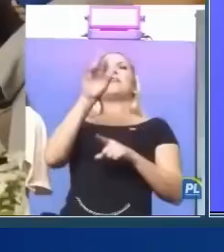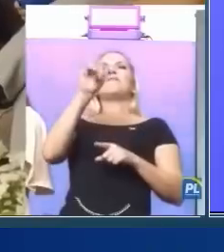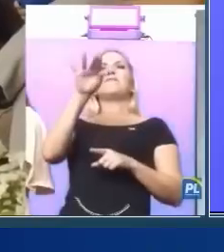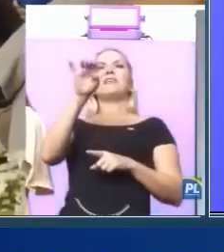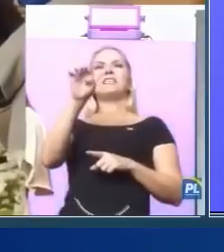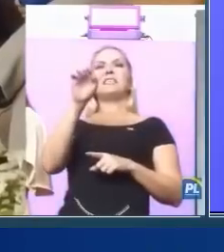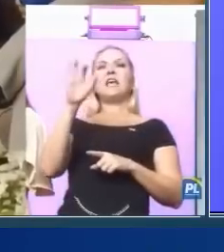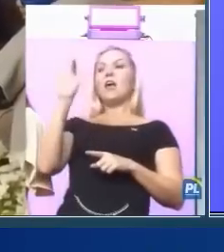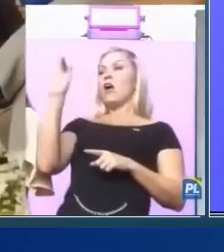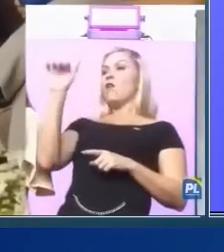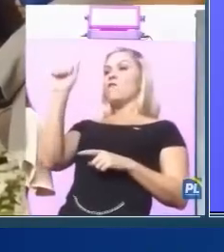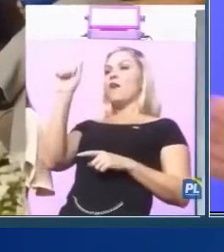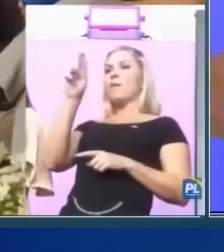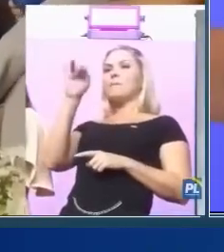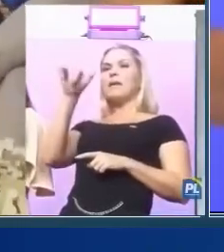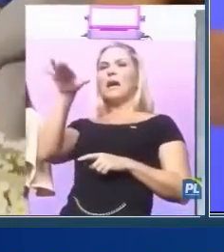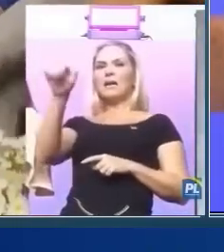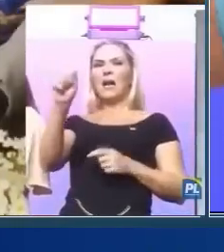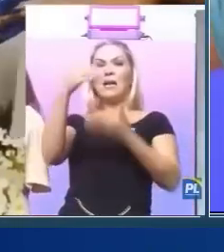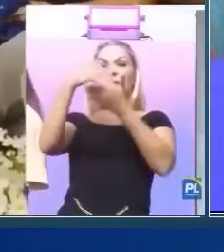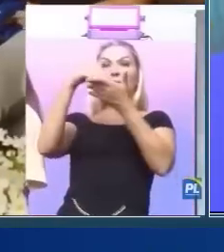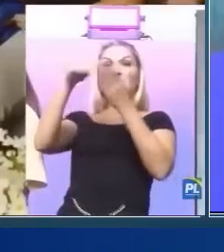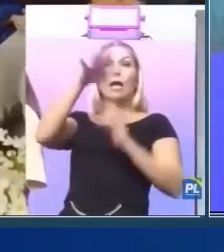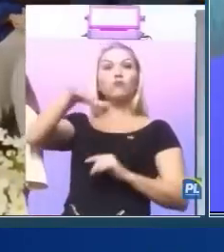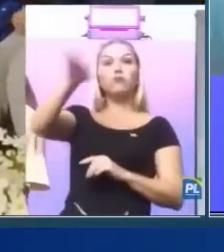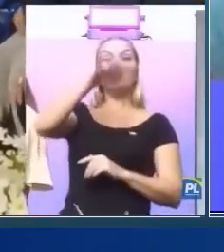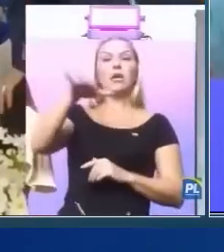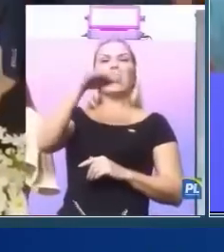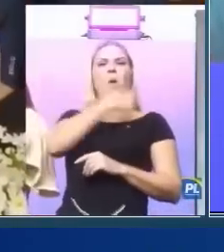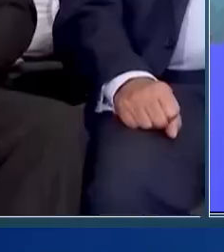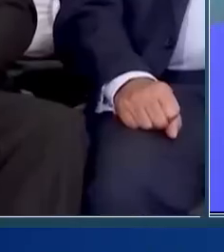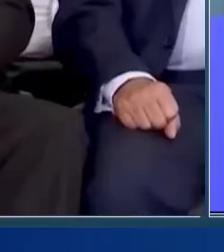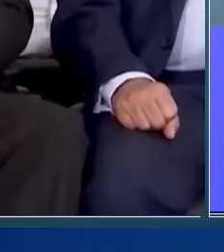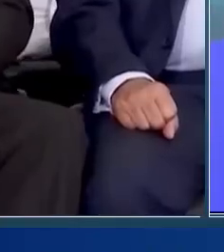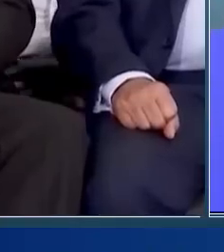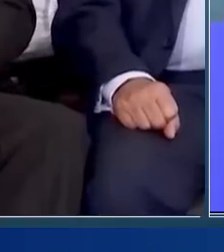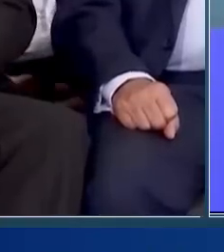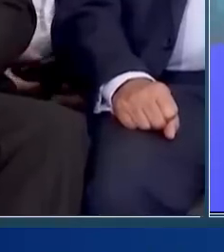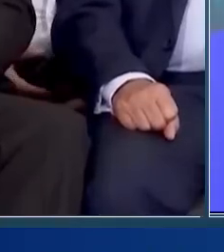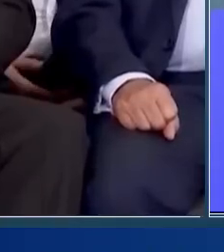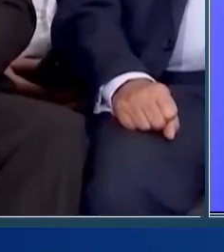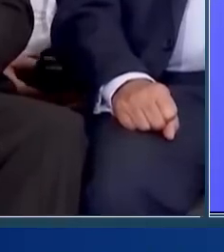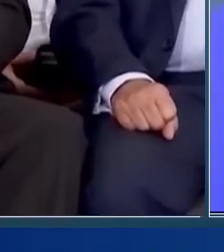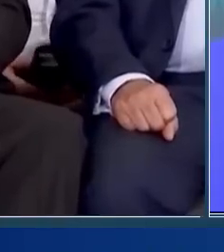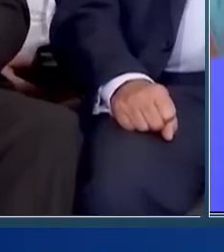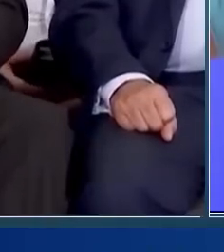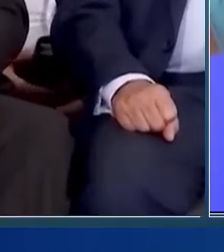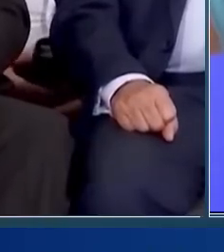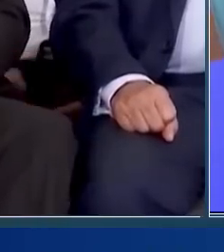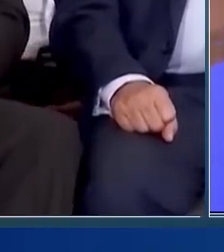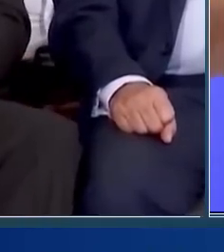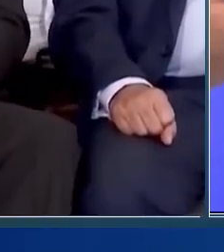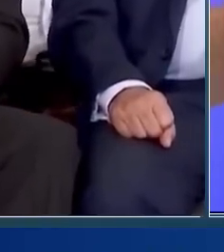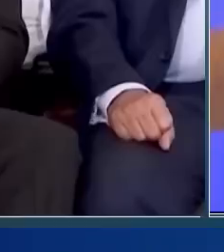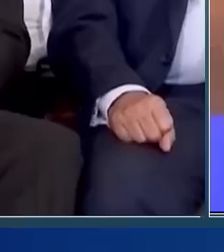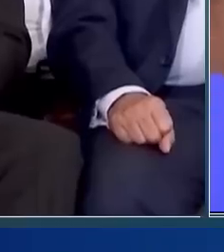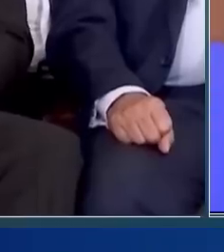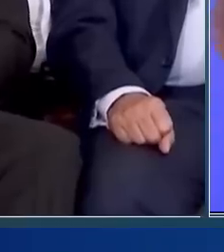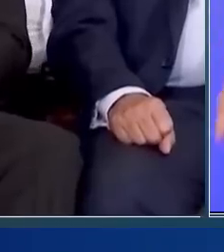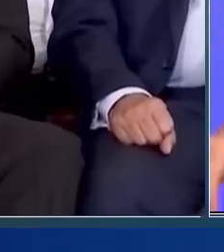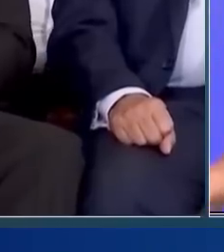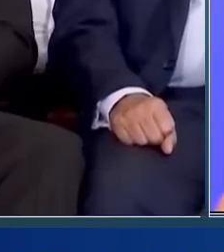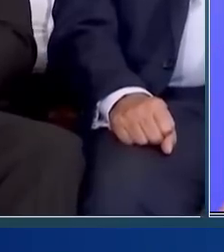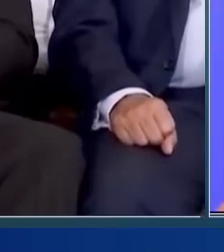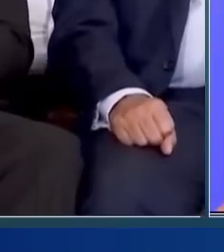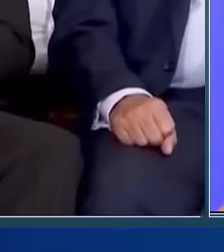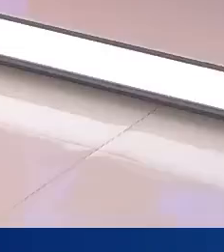Asfaltado. Não nos esqueçamos de manter uma esquerda combativa. Senão, a gente